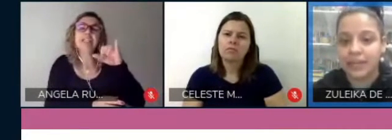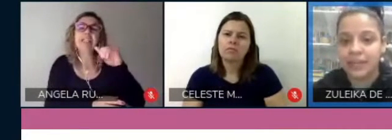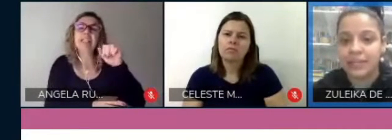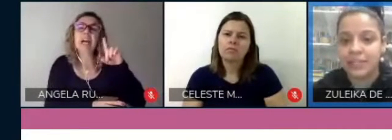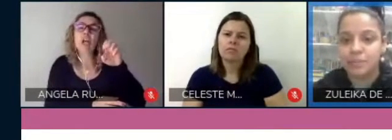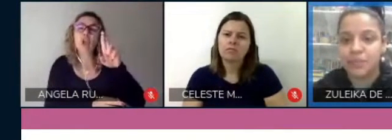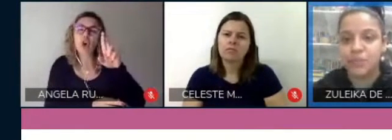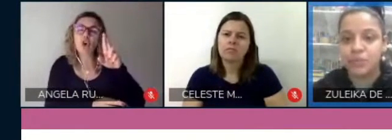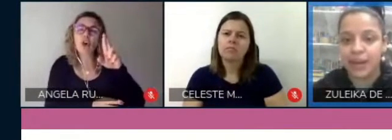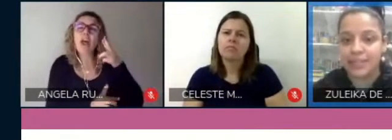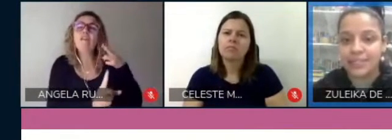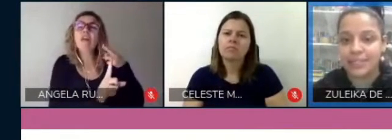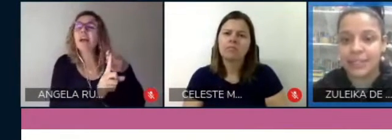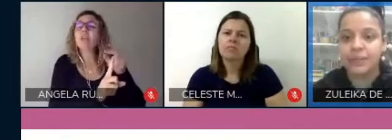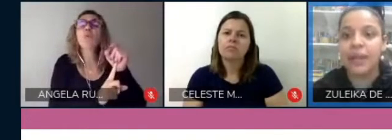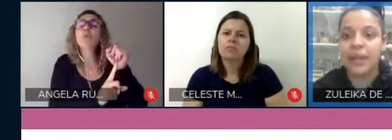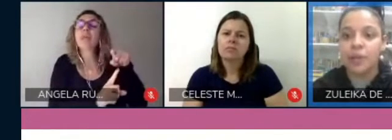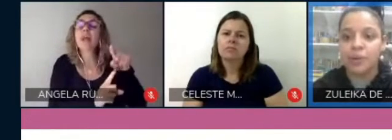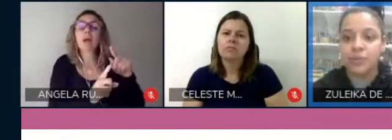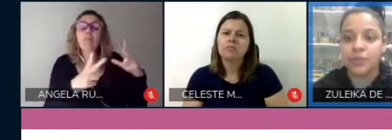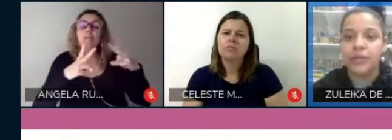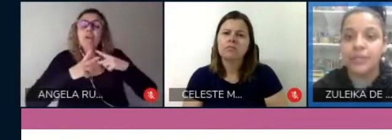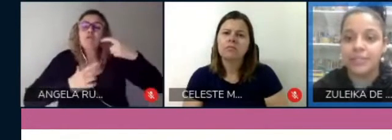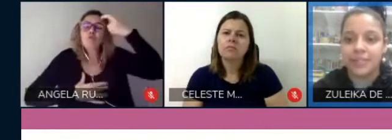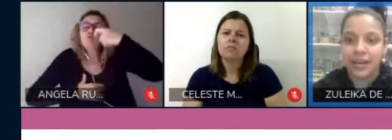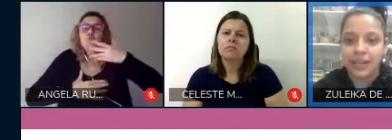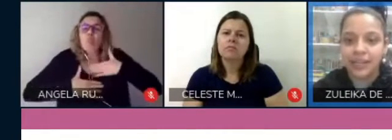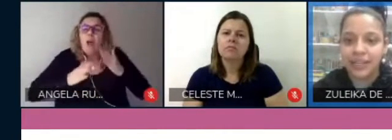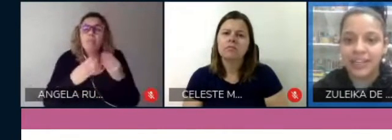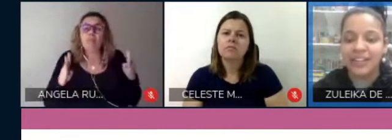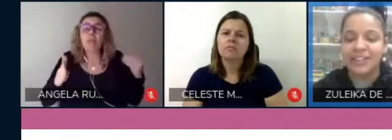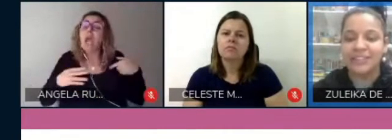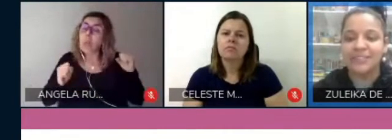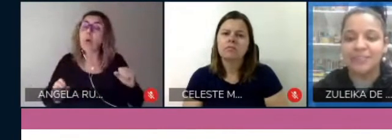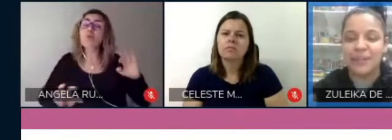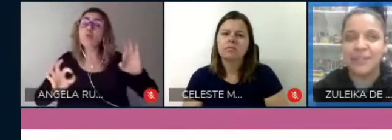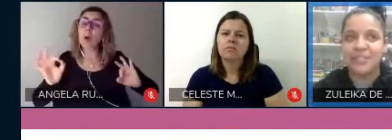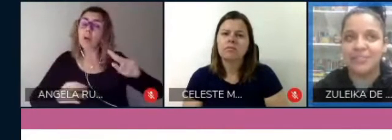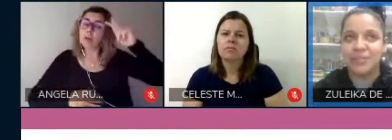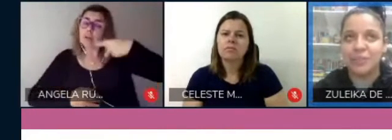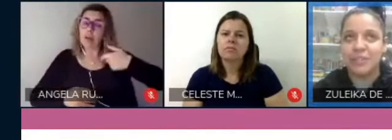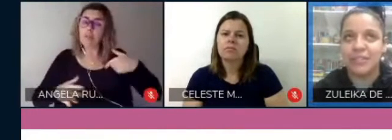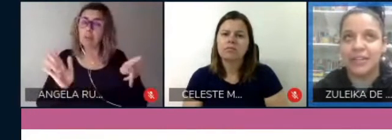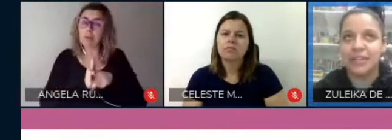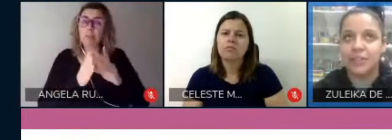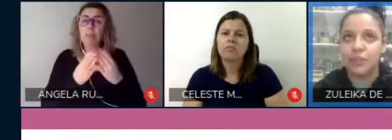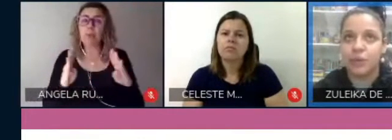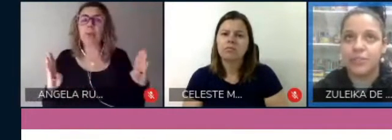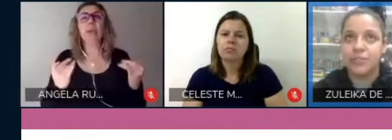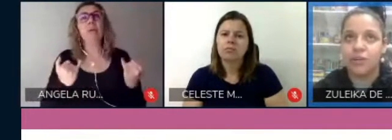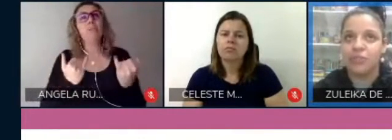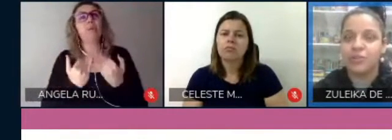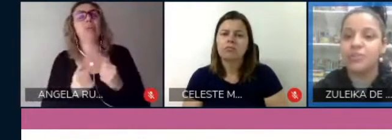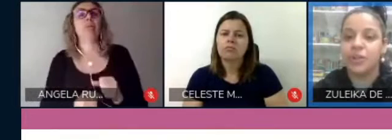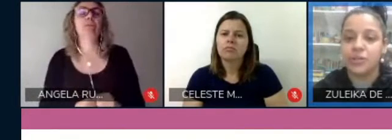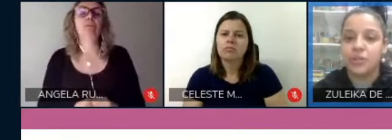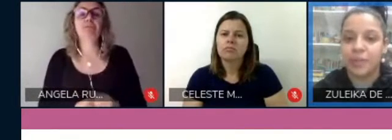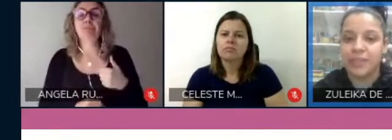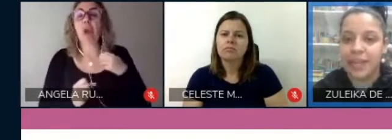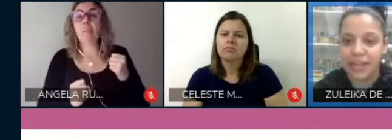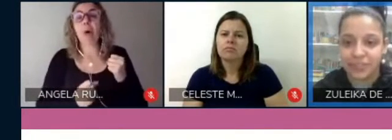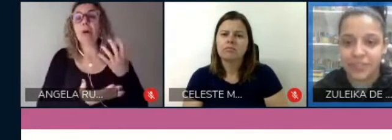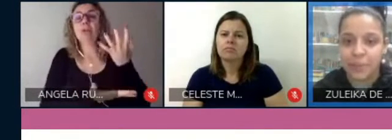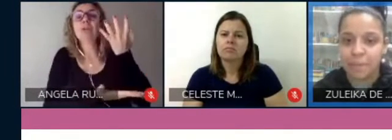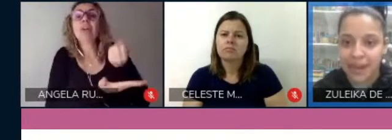são bibliotecas pessoais, né? Eu posso organizar. Vamos pensar que a gente pode salvar